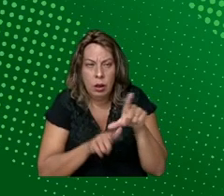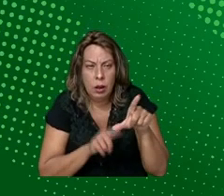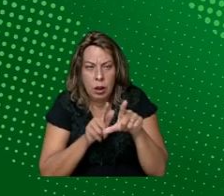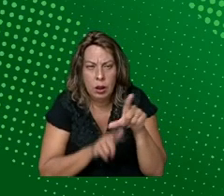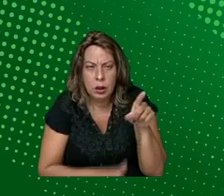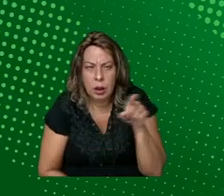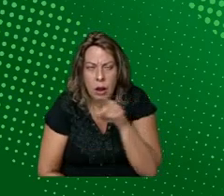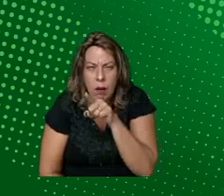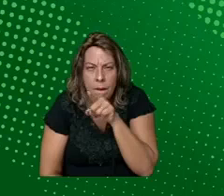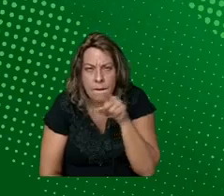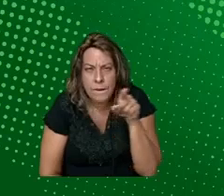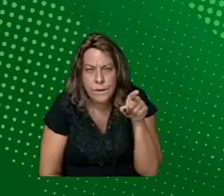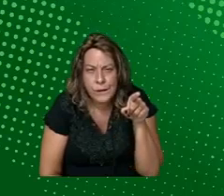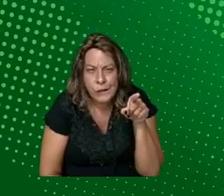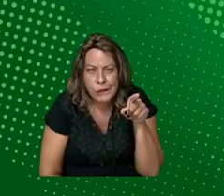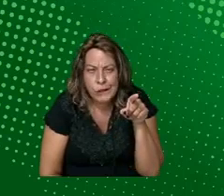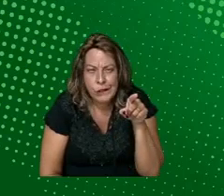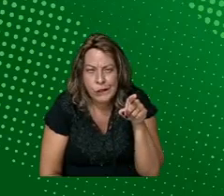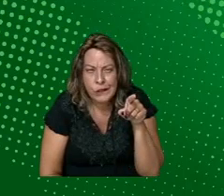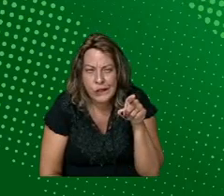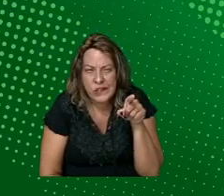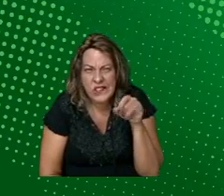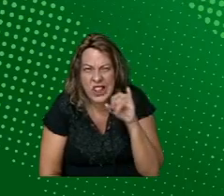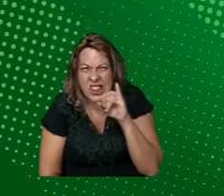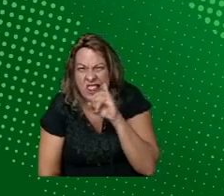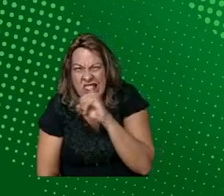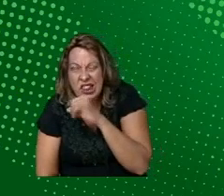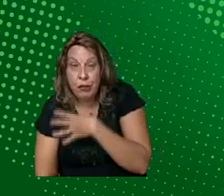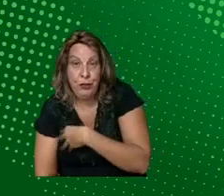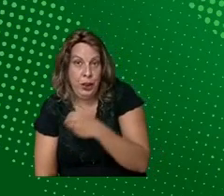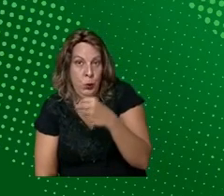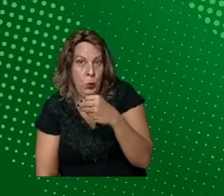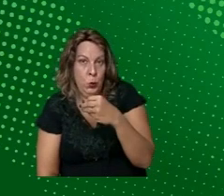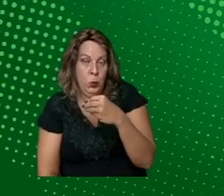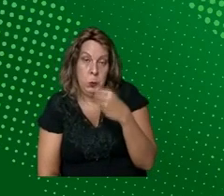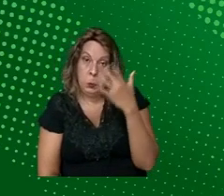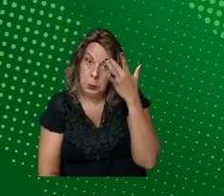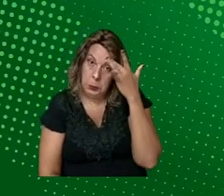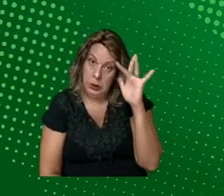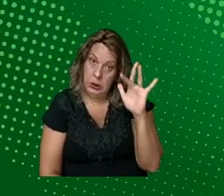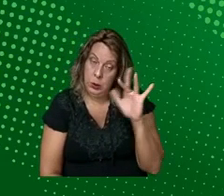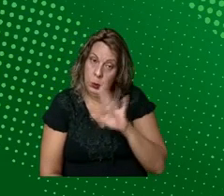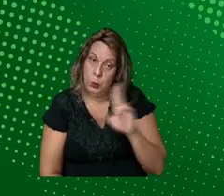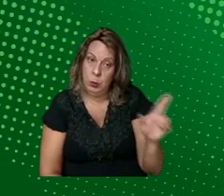002254. Pertence a alguma coisa filho ali, eu acho, né? Filho, é.